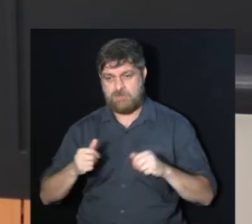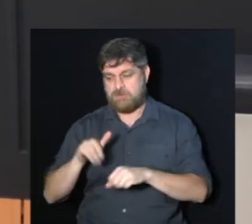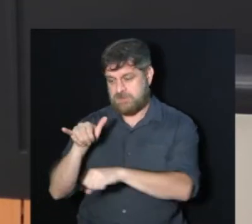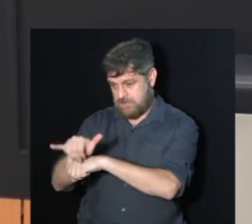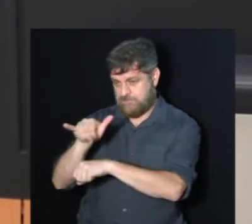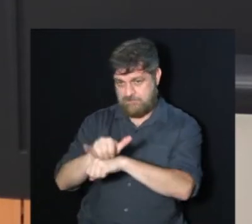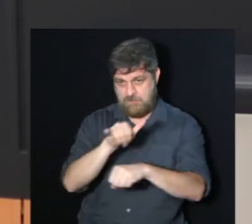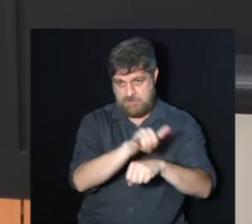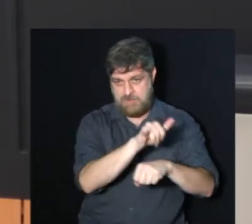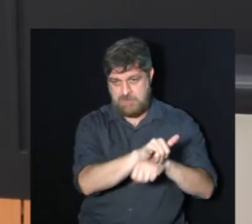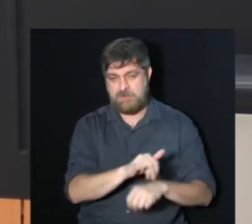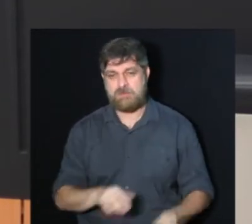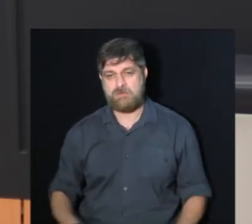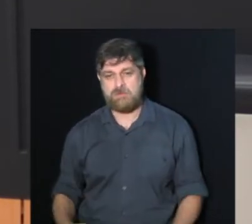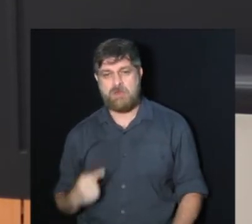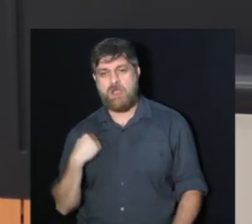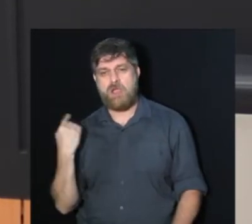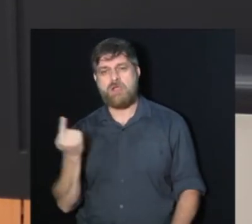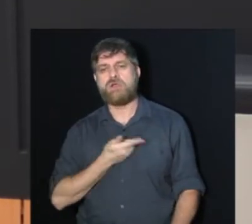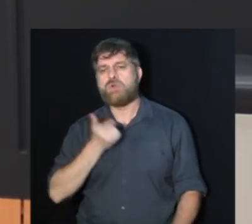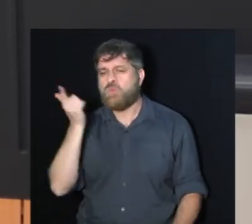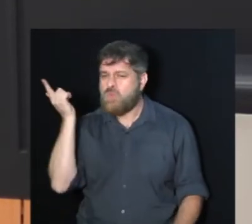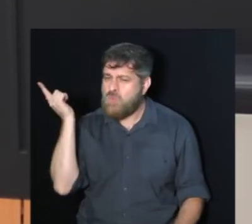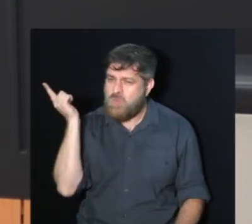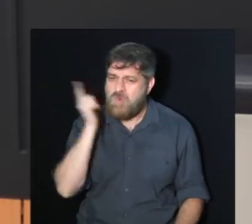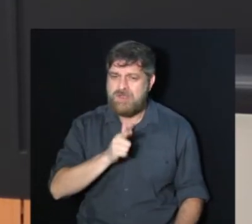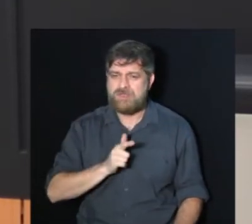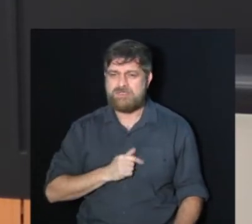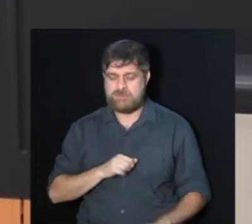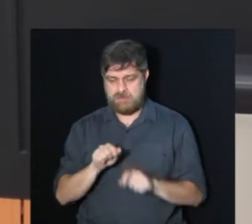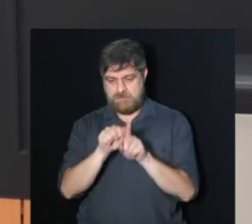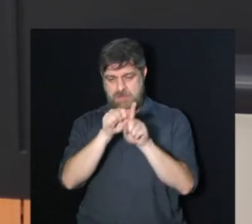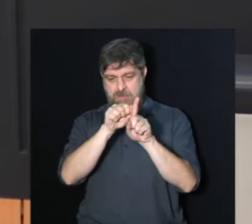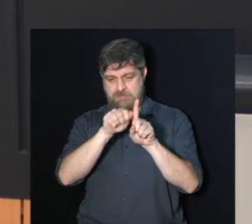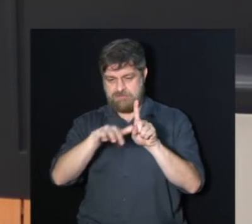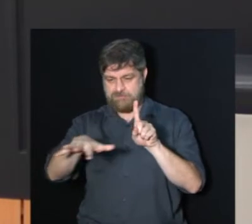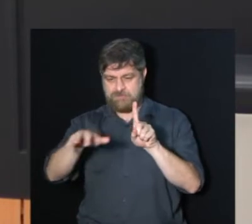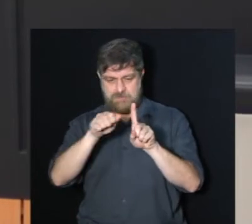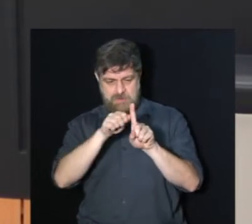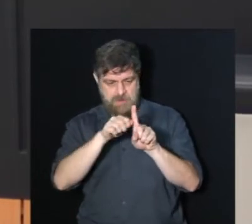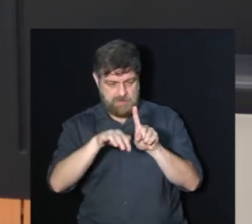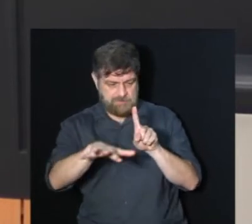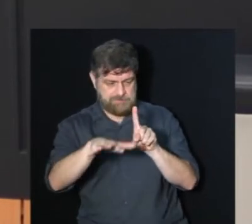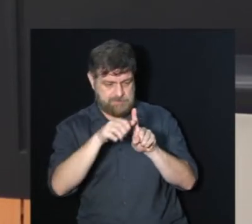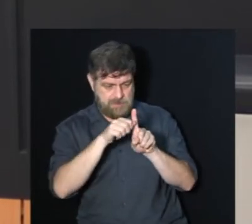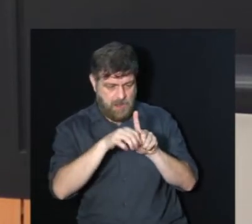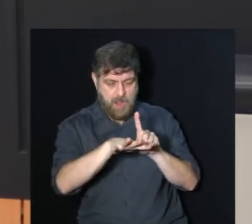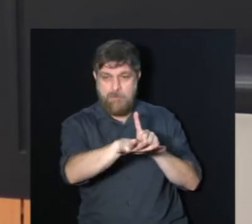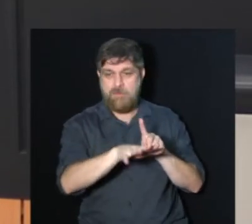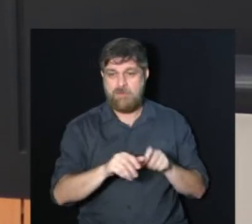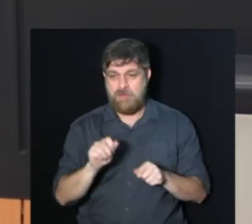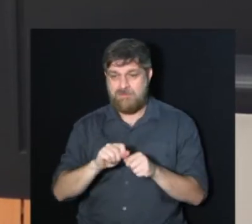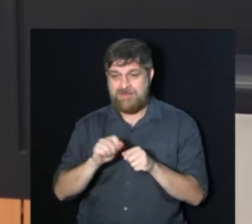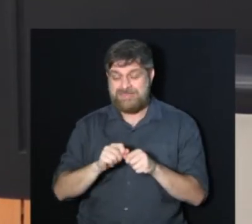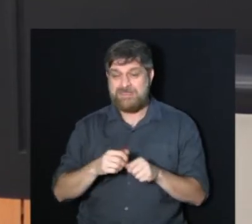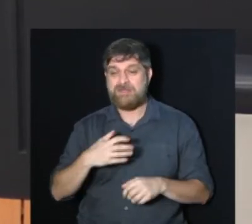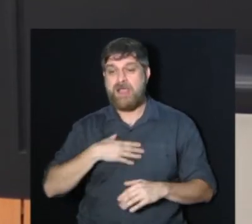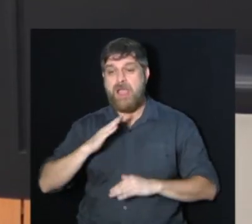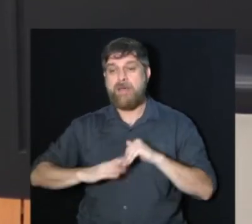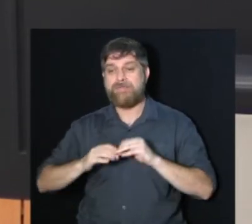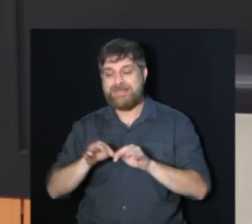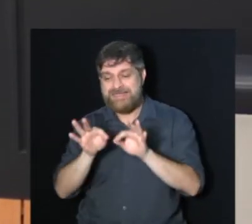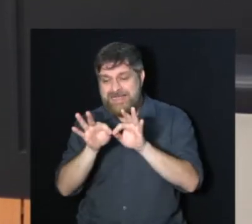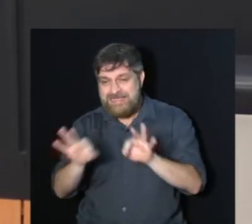ausentes, nós que consigamos ser multiplicadores, semeando e cultivando a simplicidade com